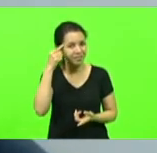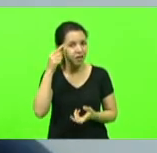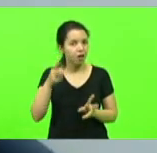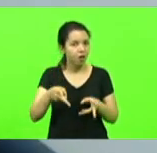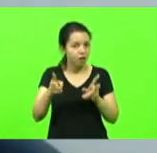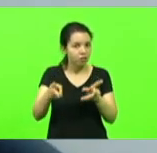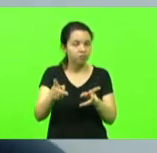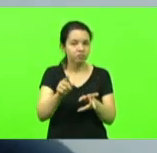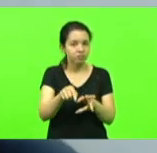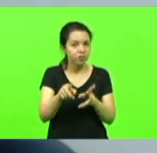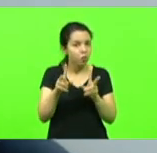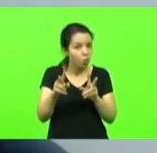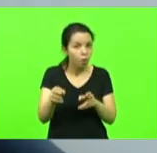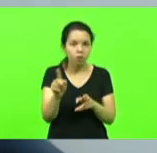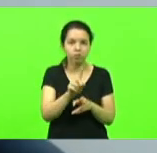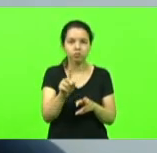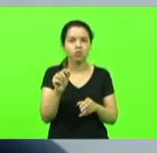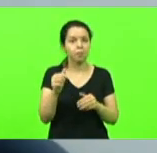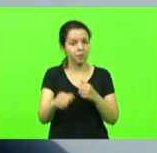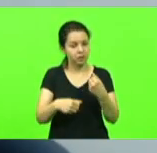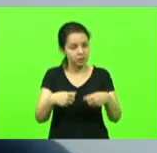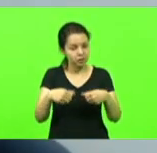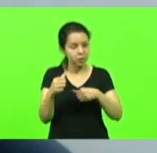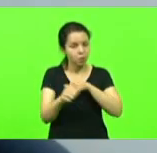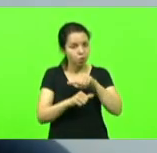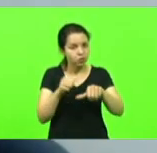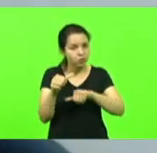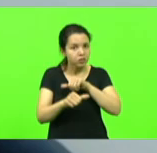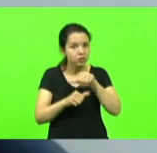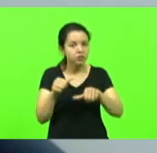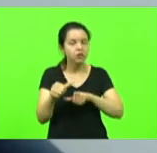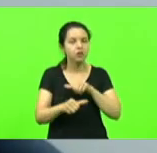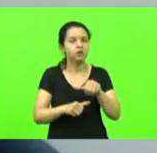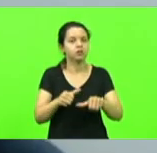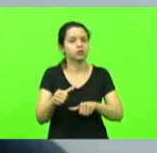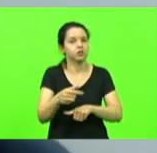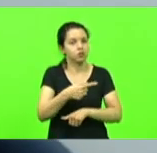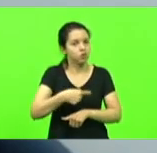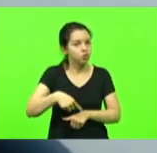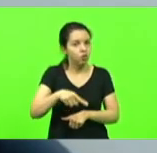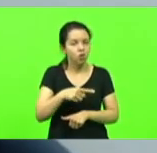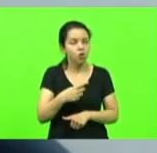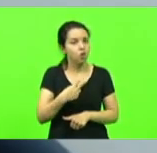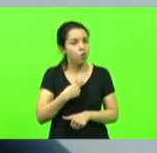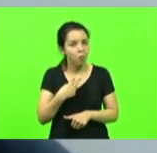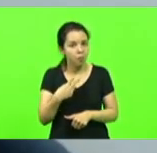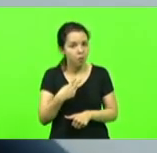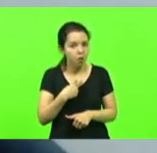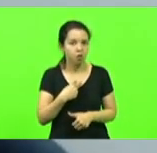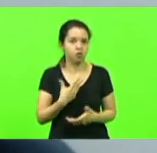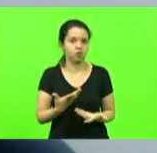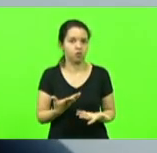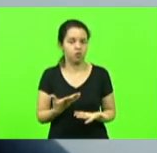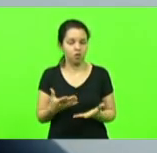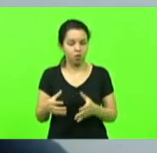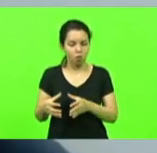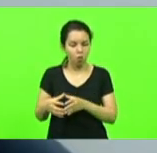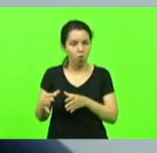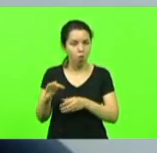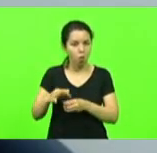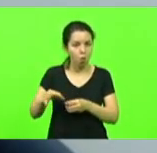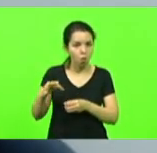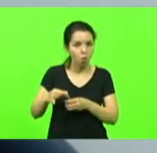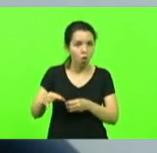pensar, avançar, né? E nós não podemos mais, enquanto instituição, trabalhar com profissionais